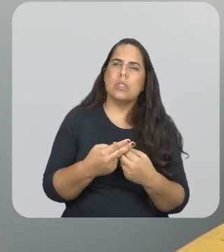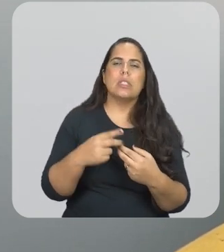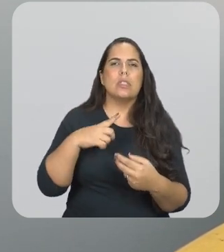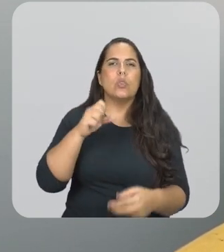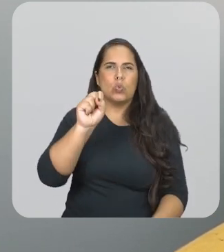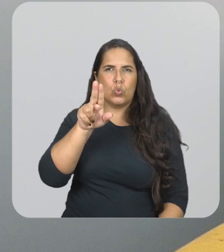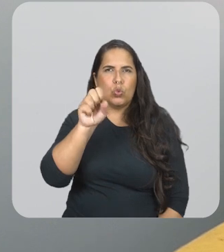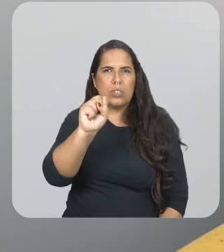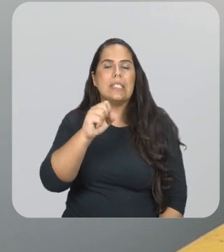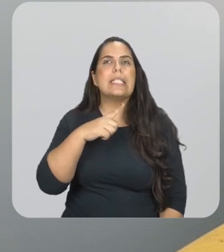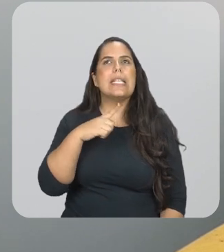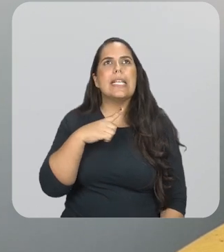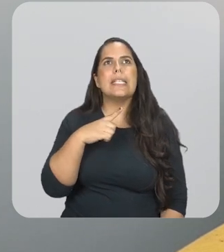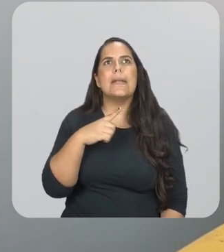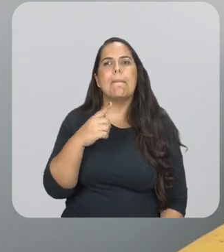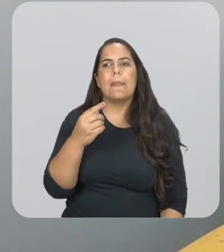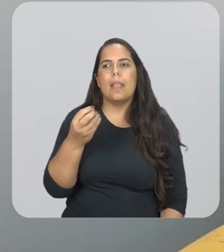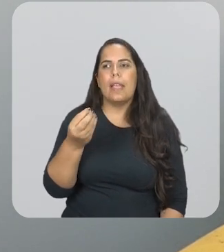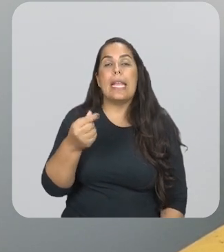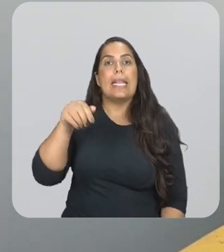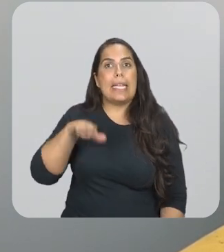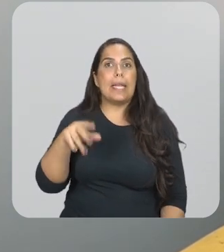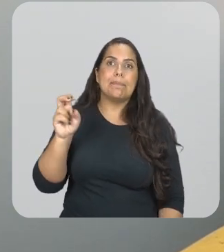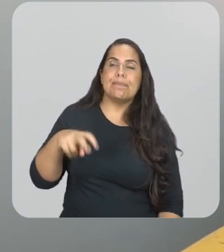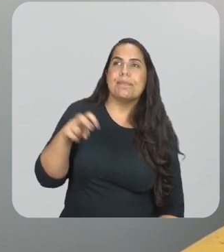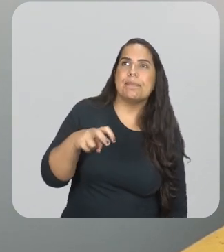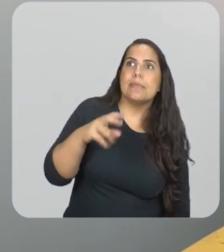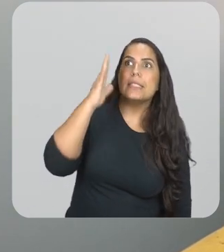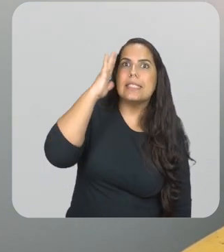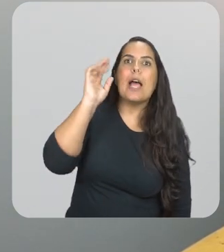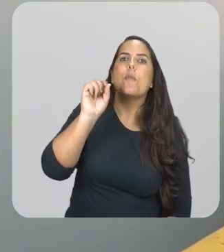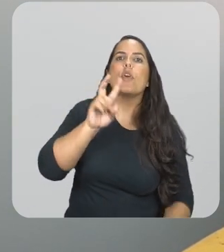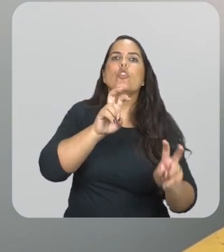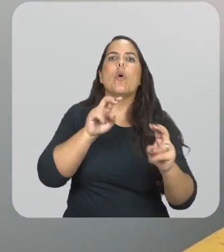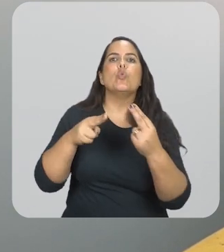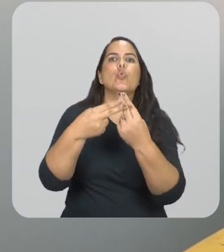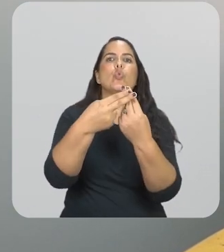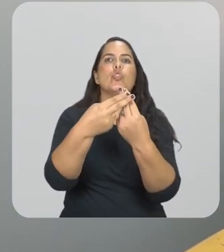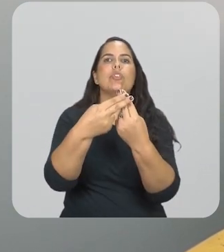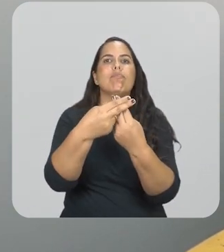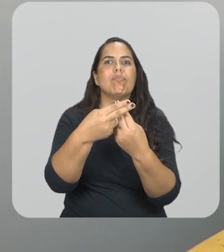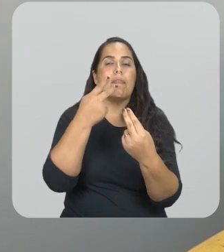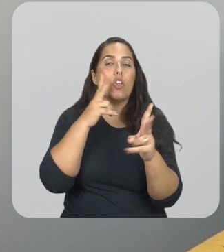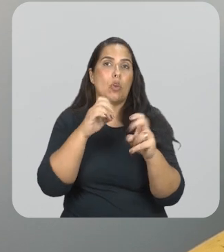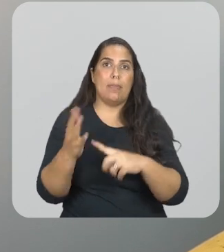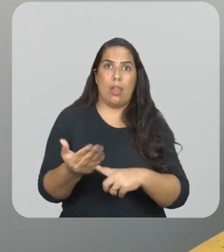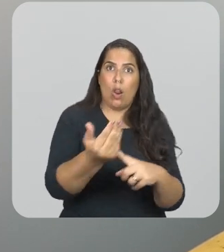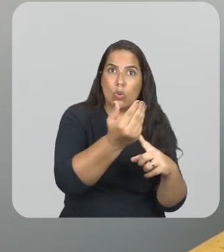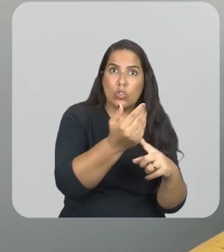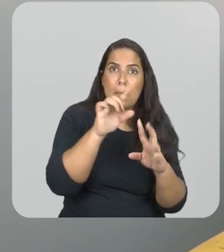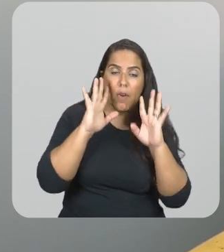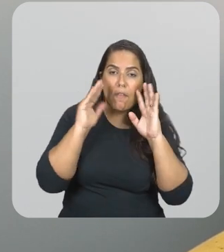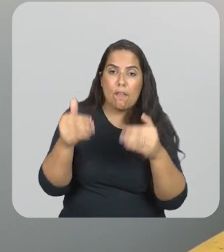que a gente tem uma coisa muito do... Quem estava passando por ali sabe o que é SUS, todo mundo sabe o que é SUS. Então eu estava falando de